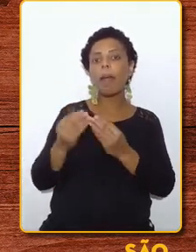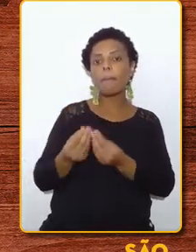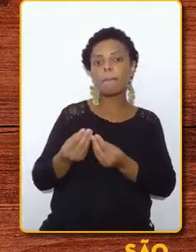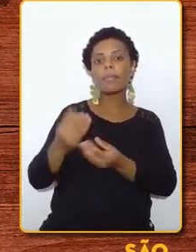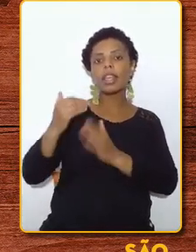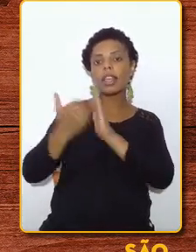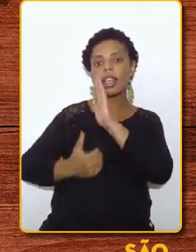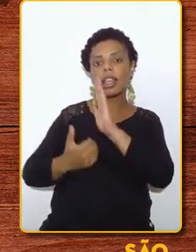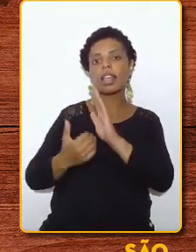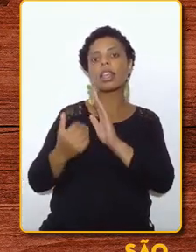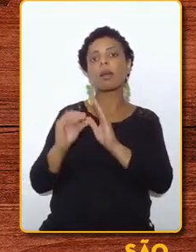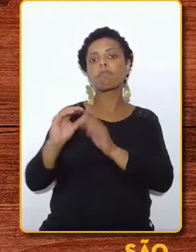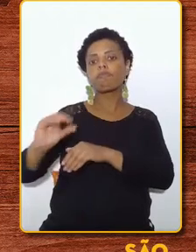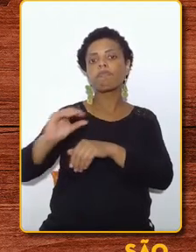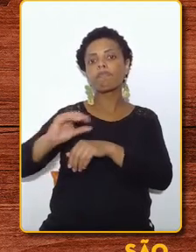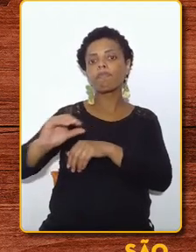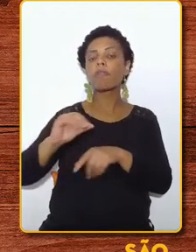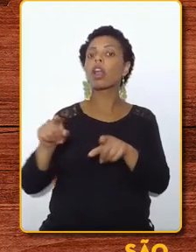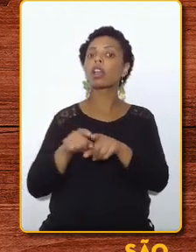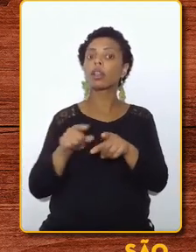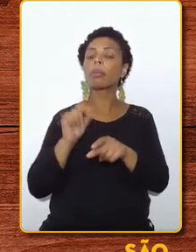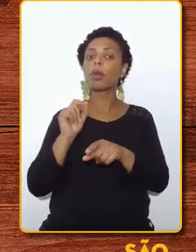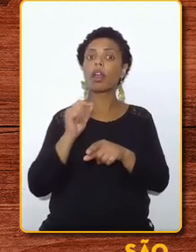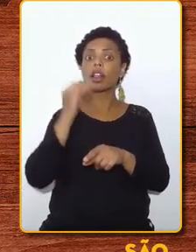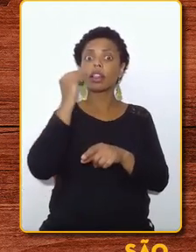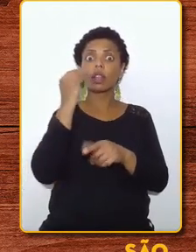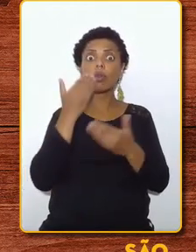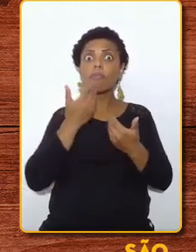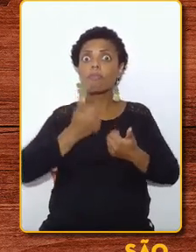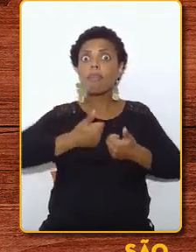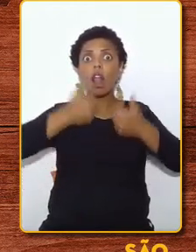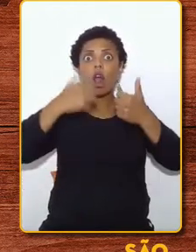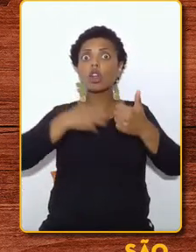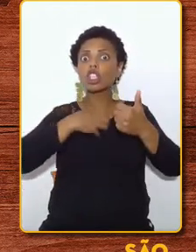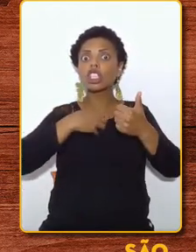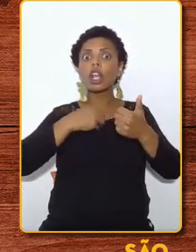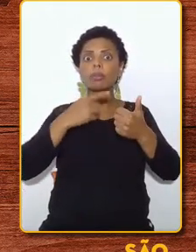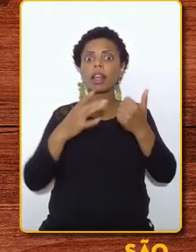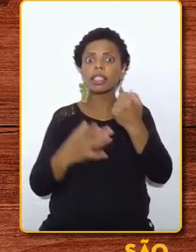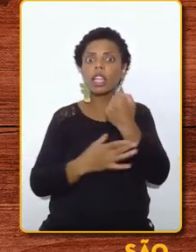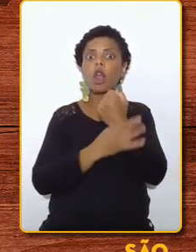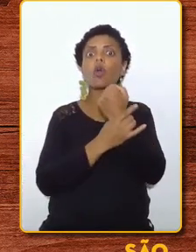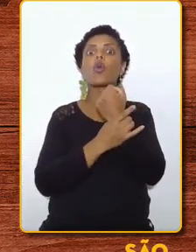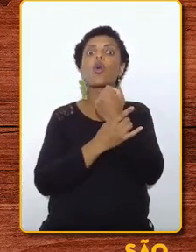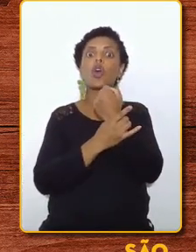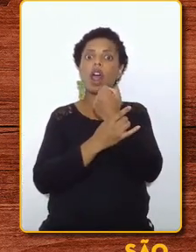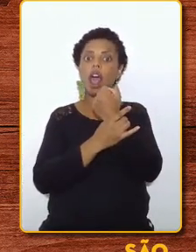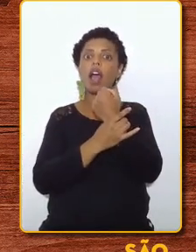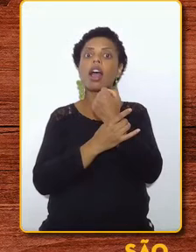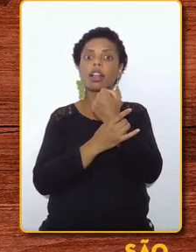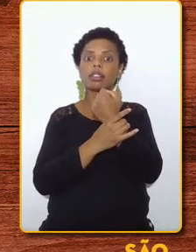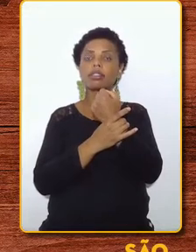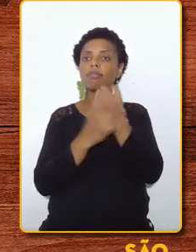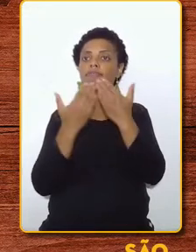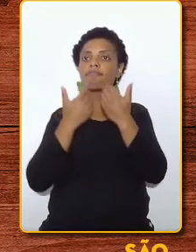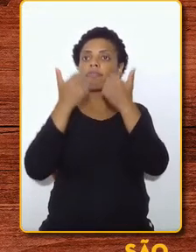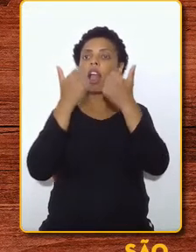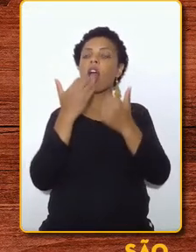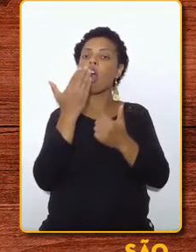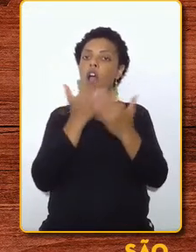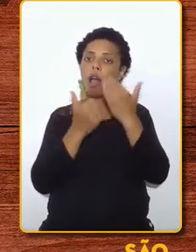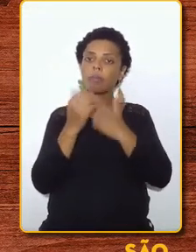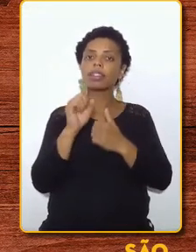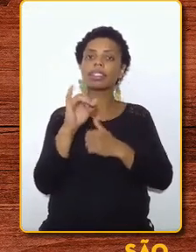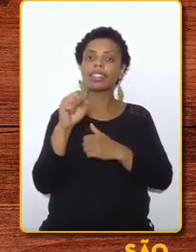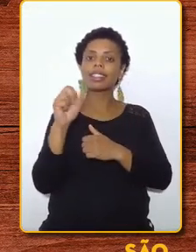construir uma agenda de segurança e de soberania alimentar, com a construção do CISAM e com a retomada do Conselho. Então, você